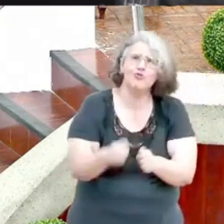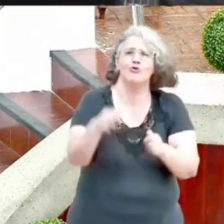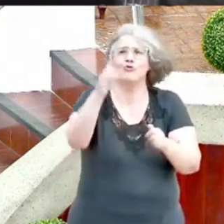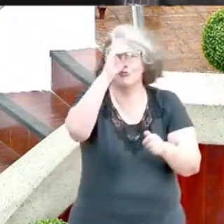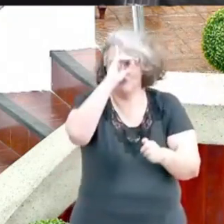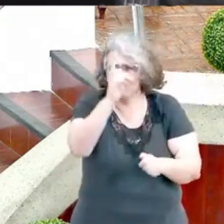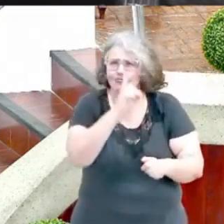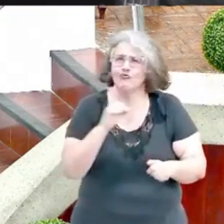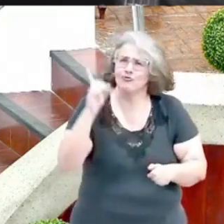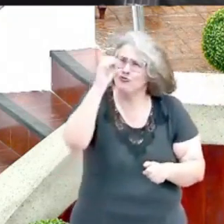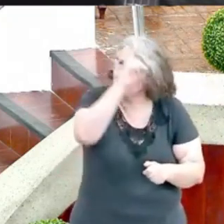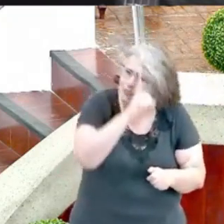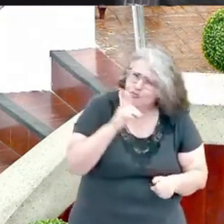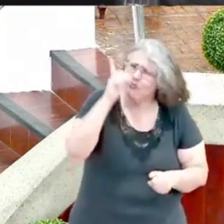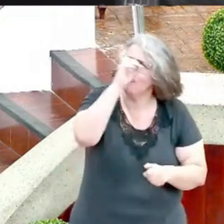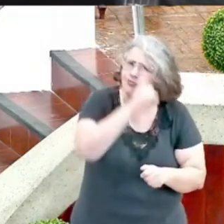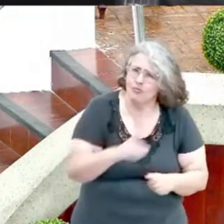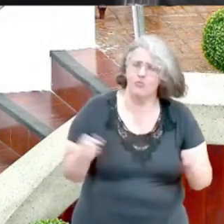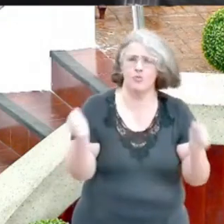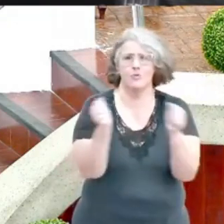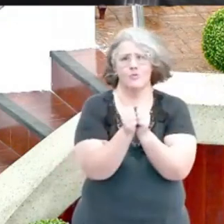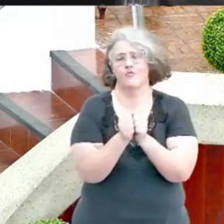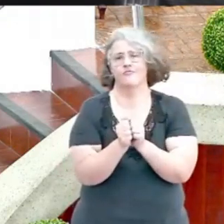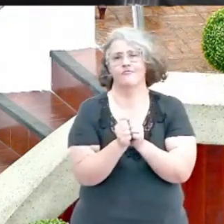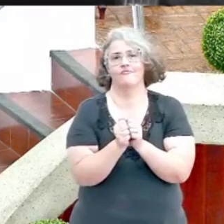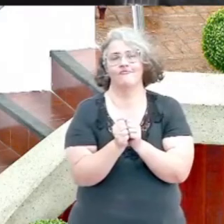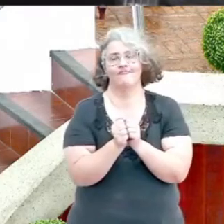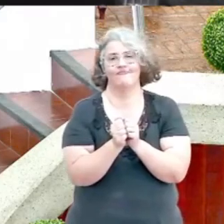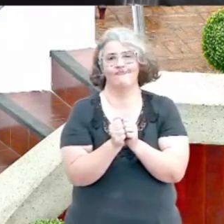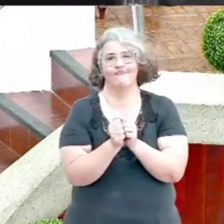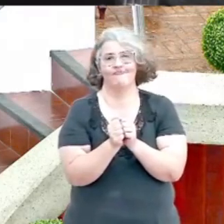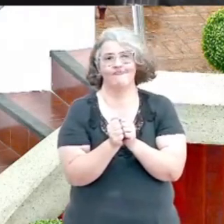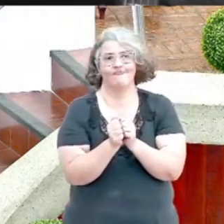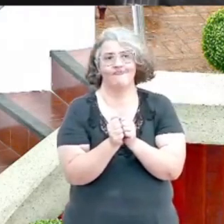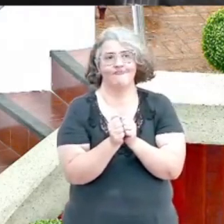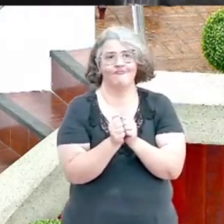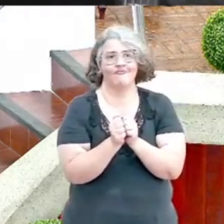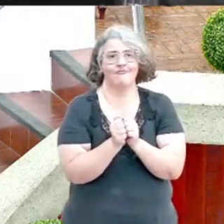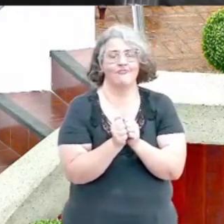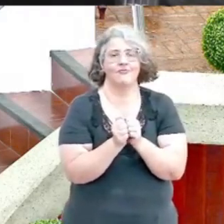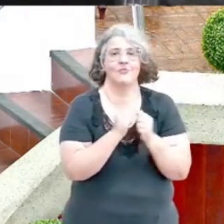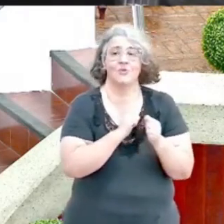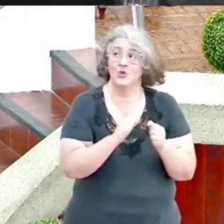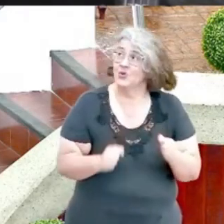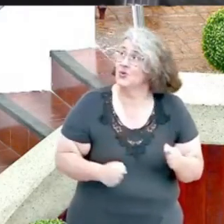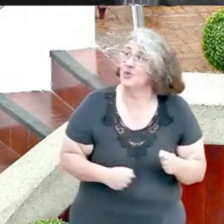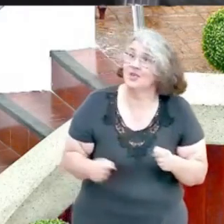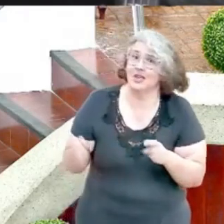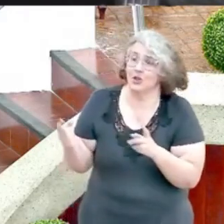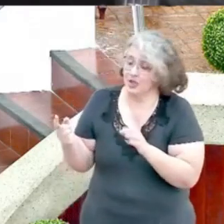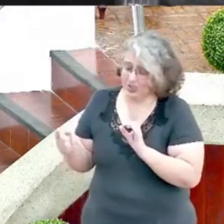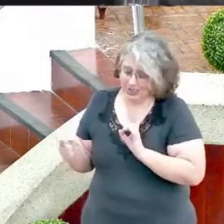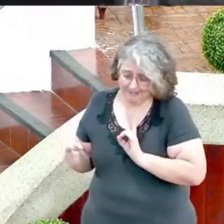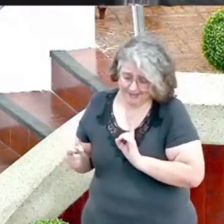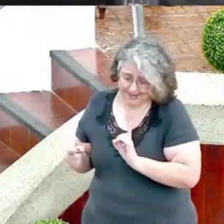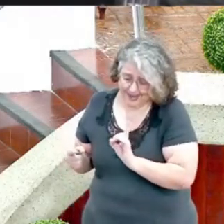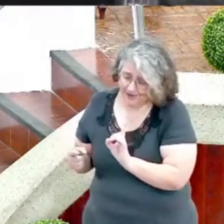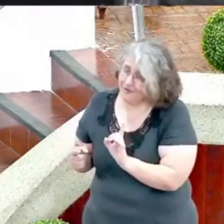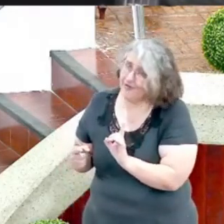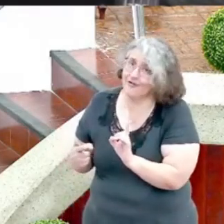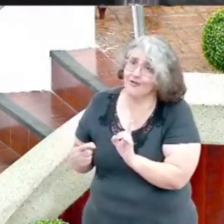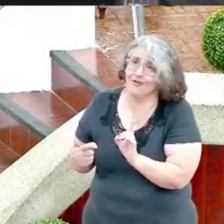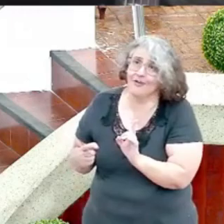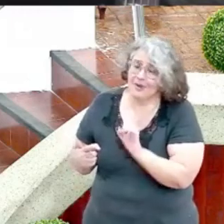de Israel entrava na sombra de Cristo, com temor e tremor, e nós